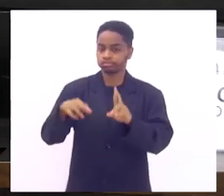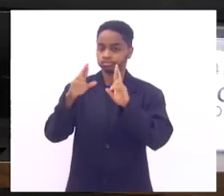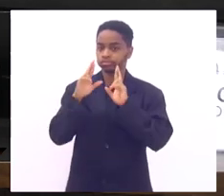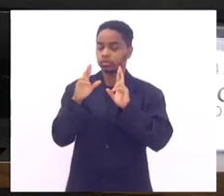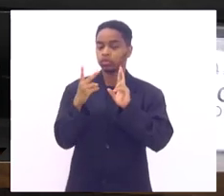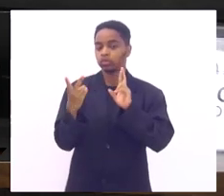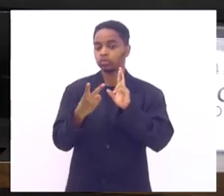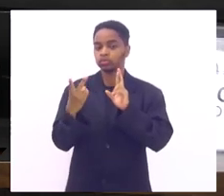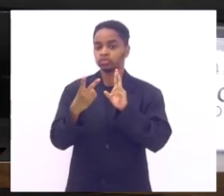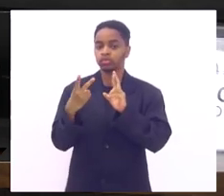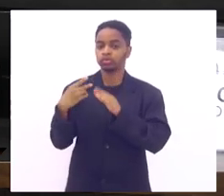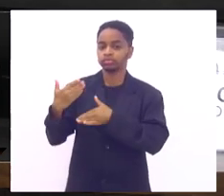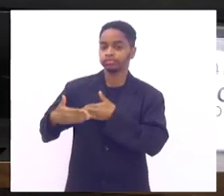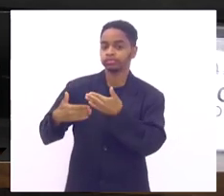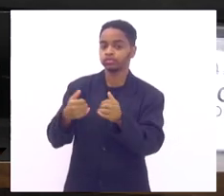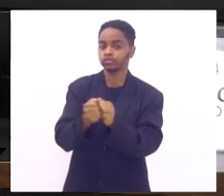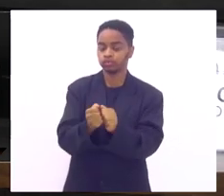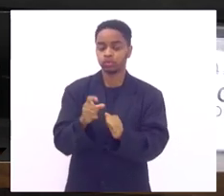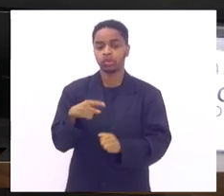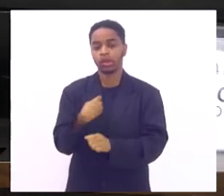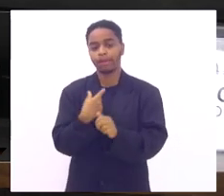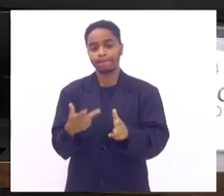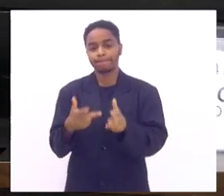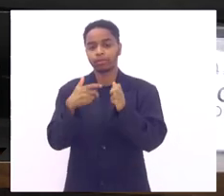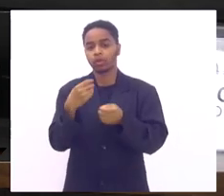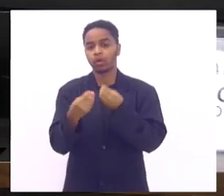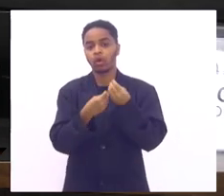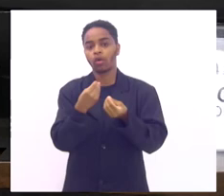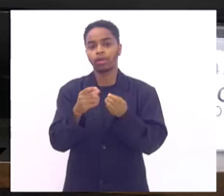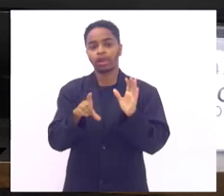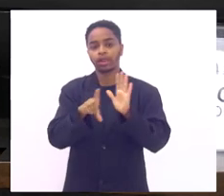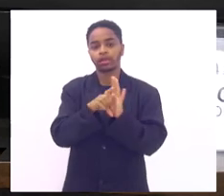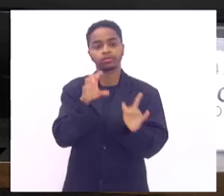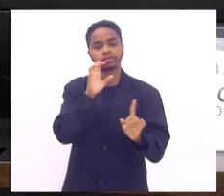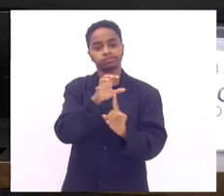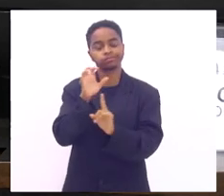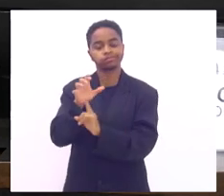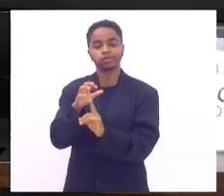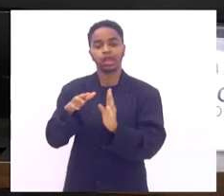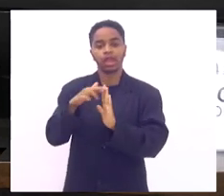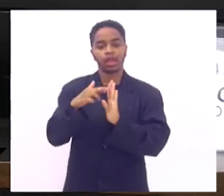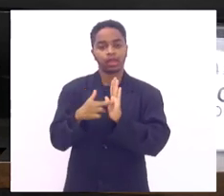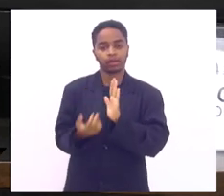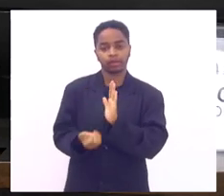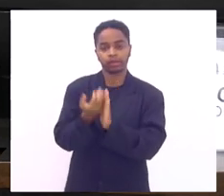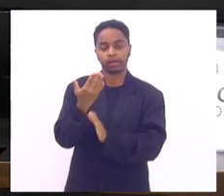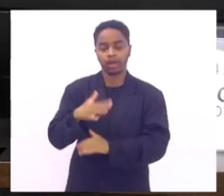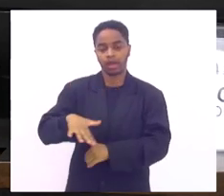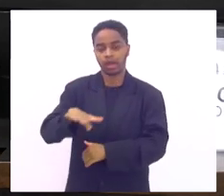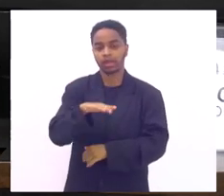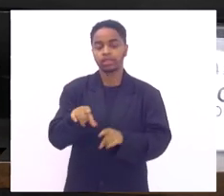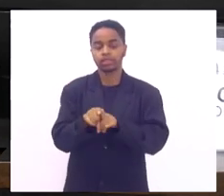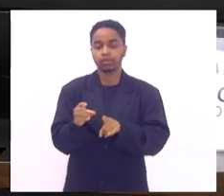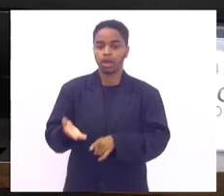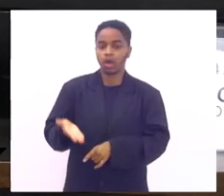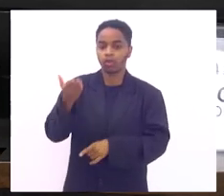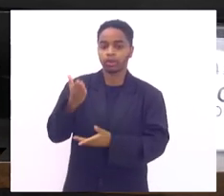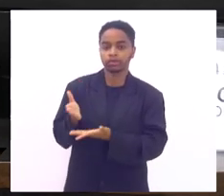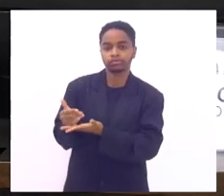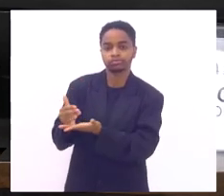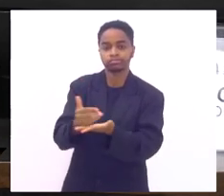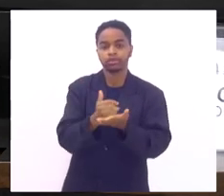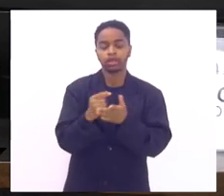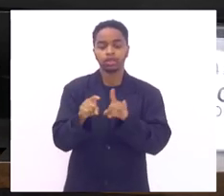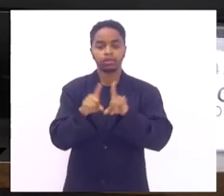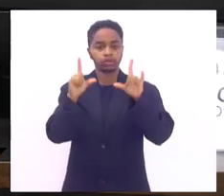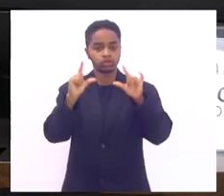aprovadas também, que vocês vão ver o impacto que essa lei vai ter na regulação do nosso mercado, no aumento da arrecadação, na diminuição